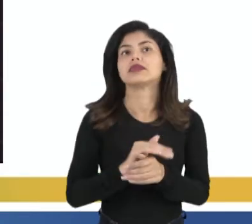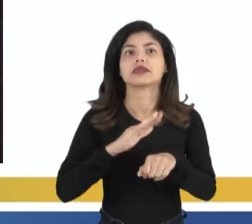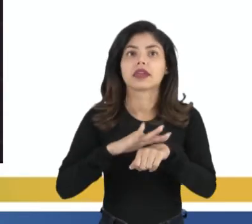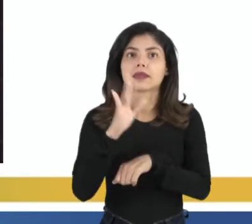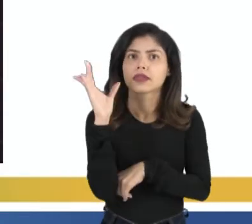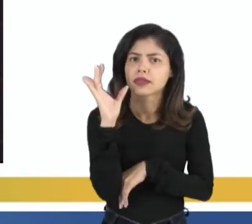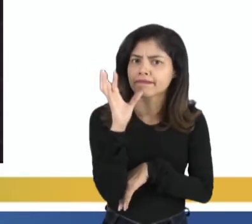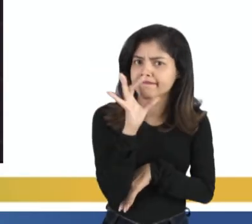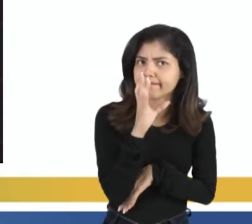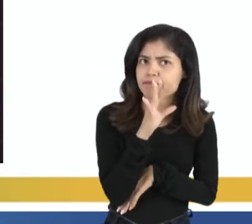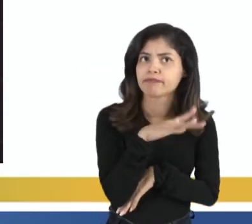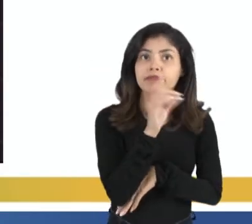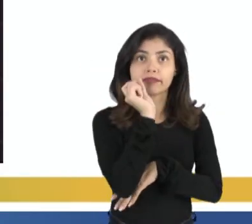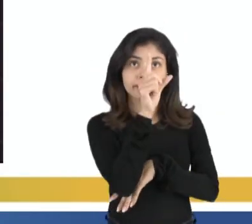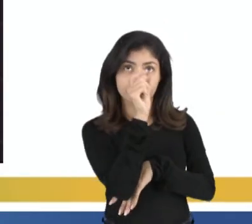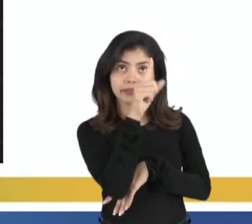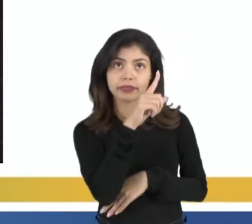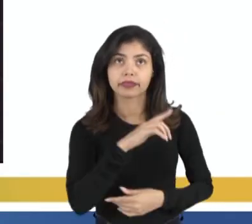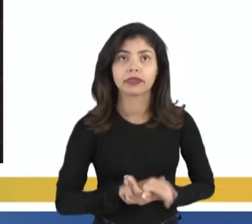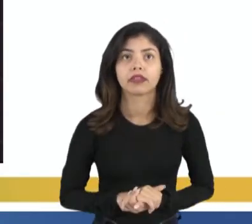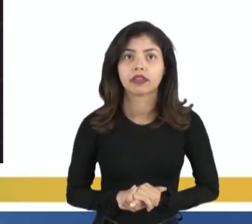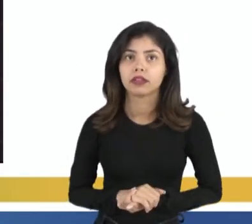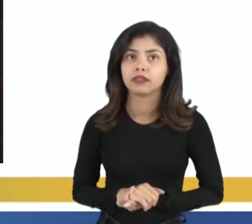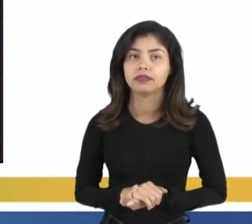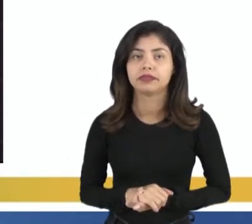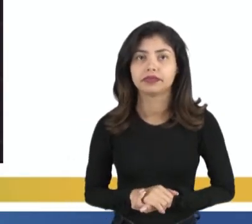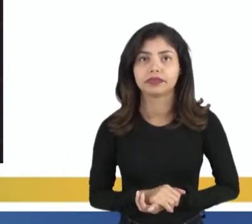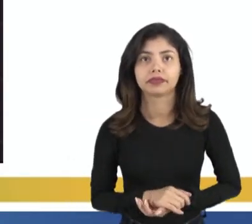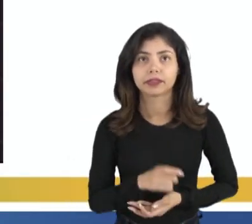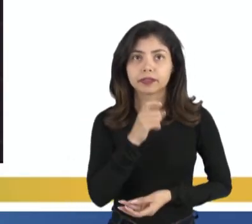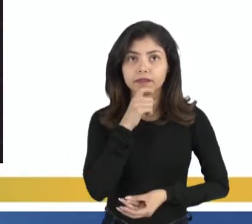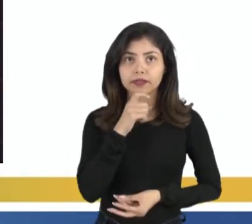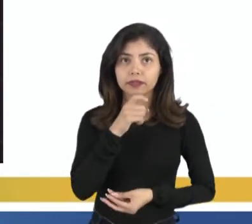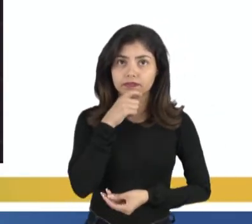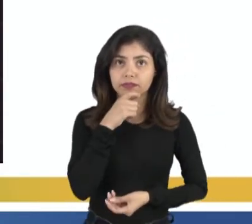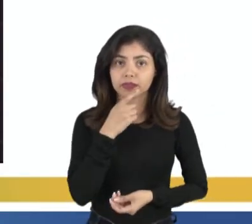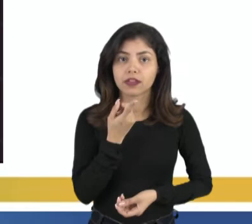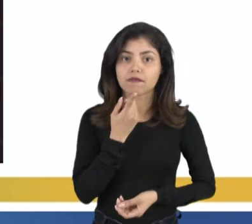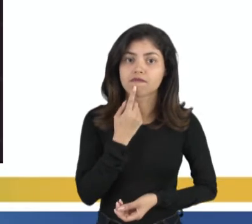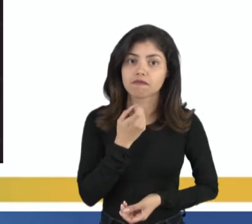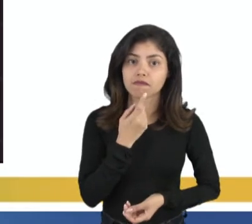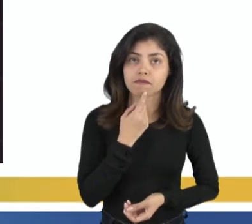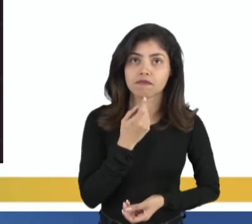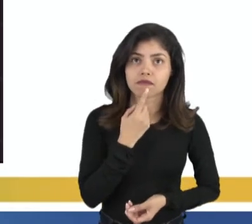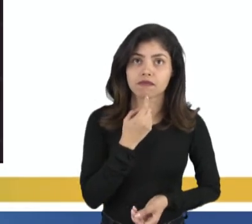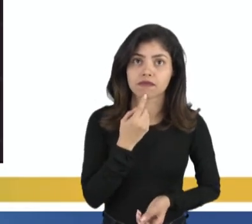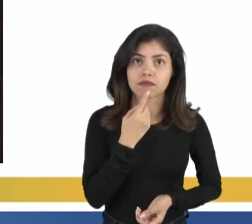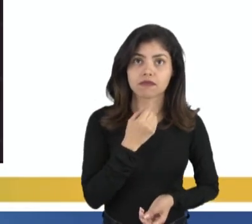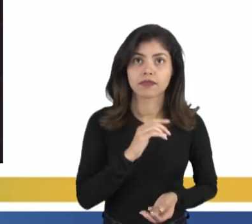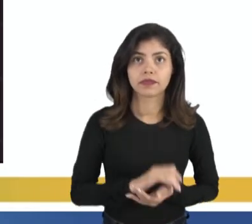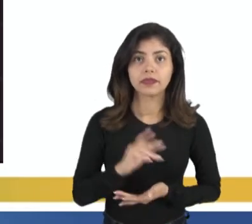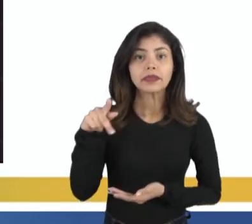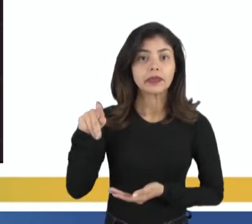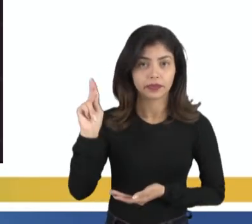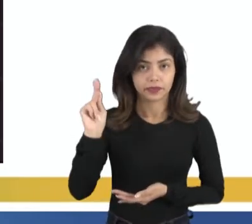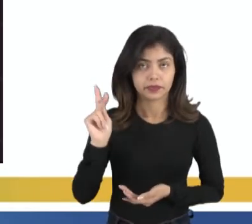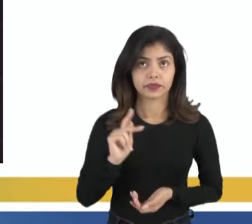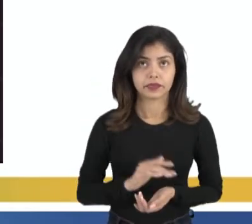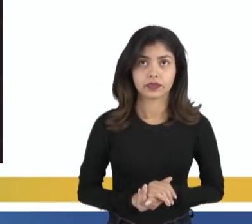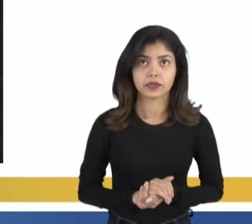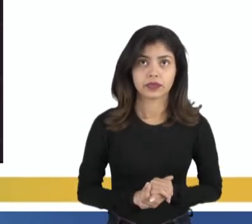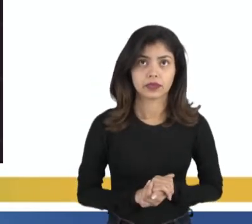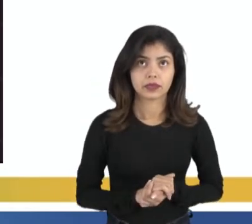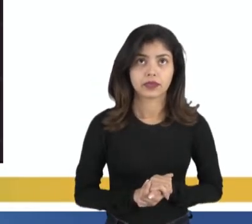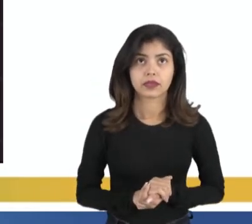modo que as mais quentes são as azuis e as mais frias são as vermelhas né a temperatura Ele tá em Kelvin né que é